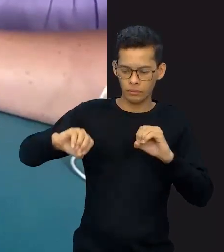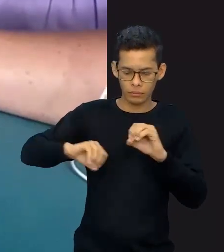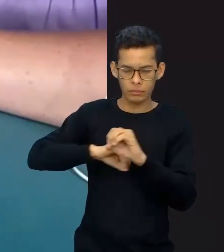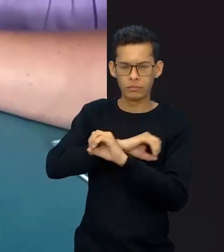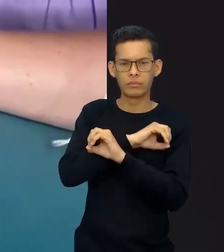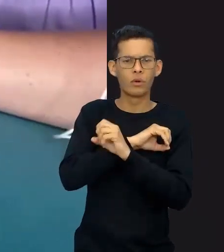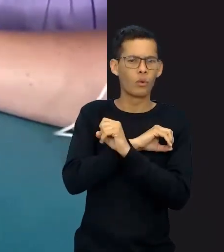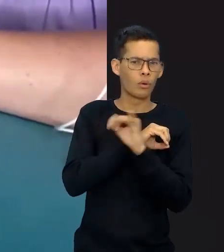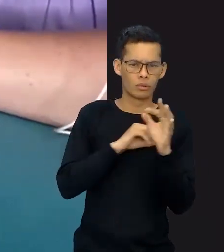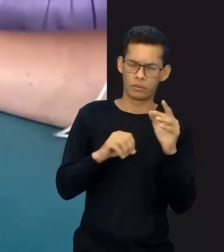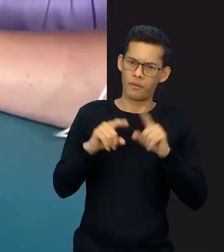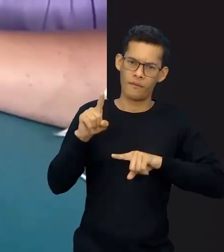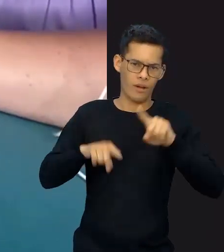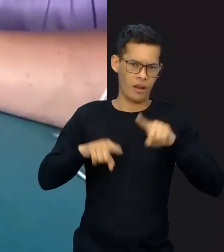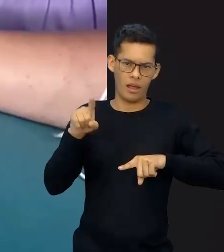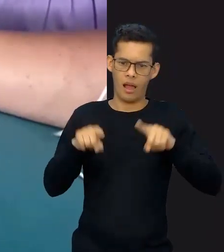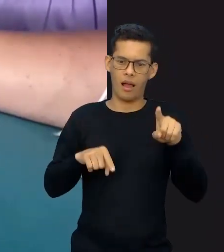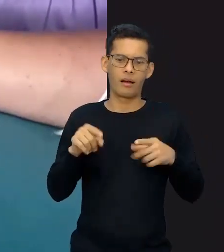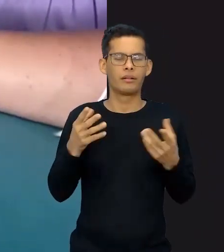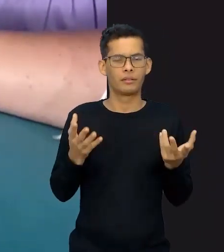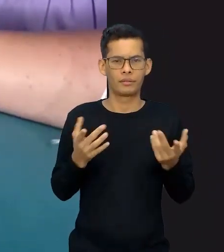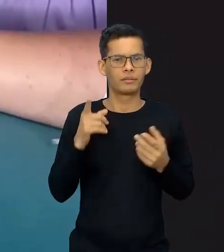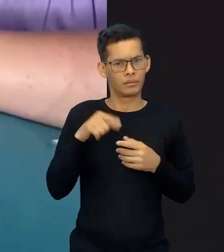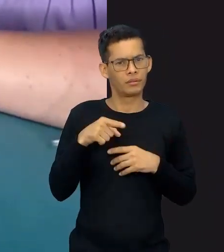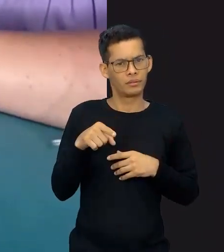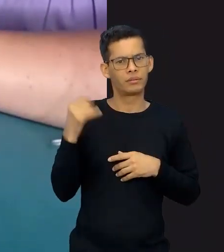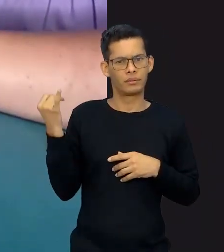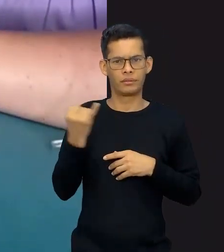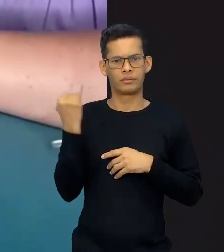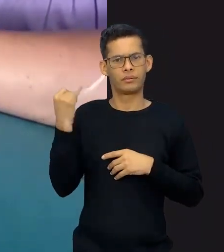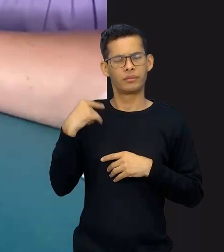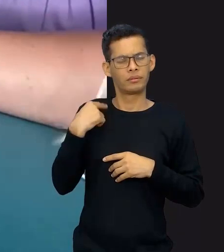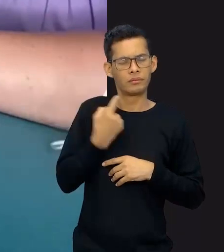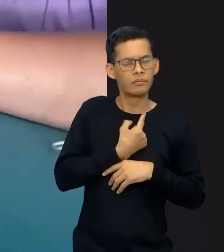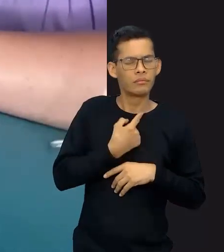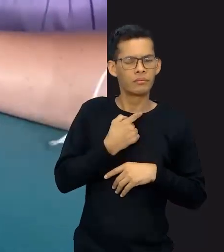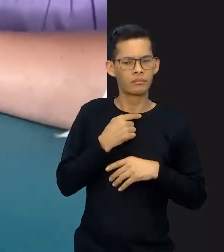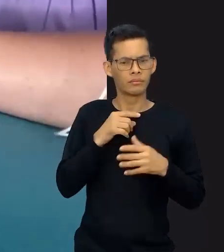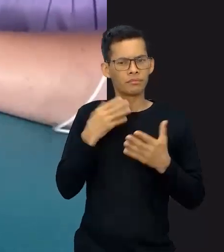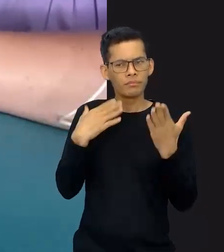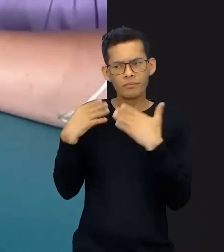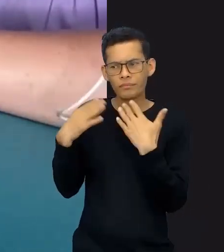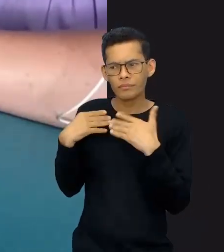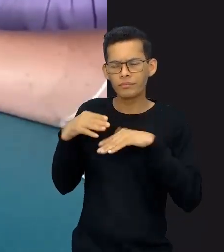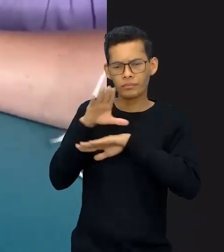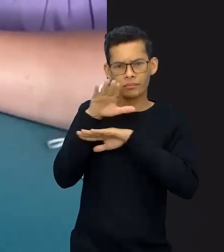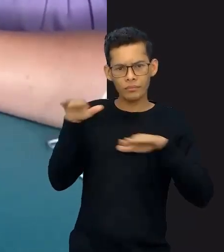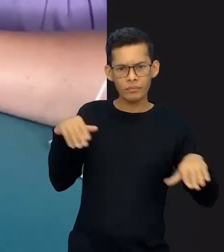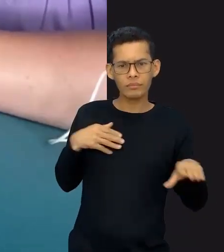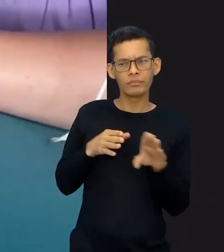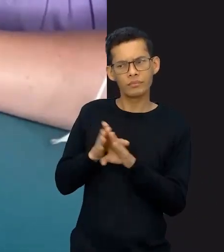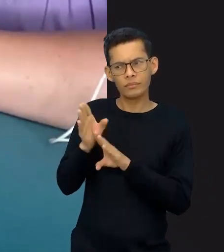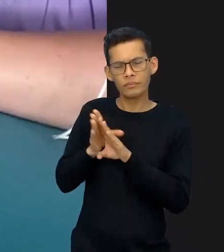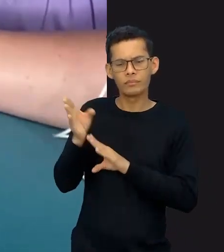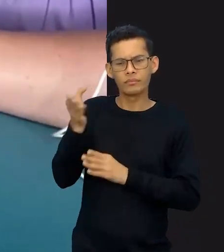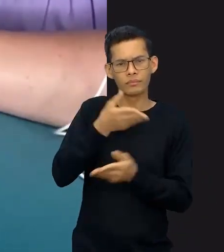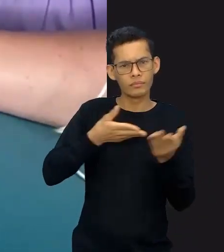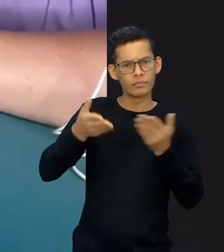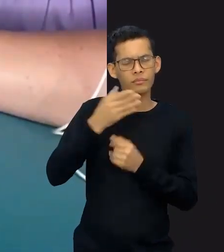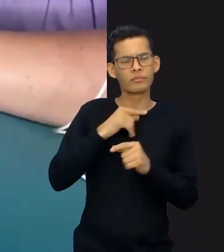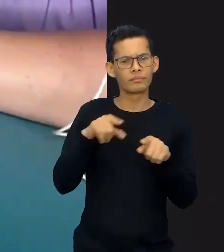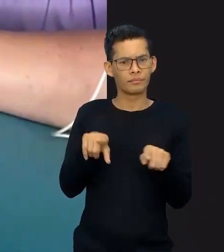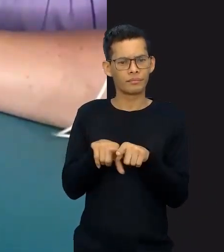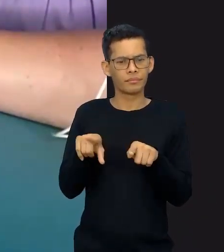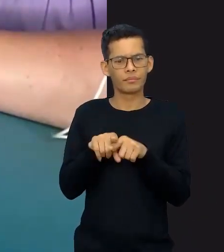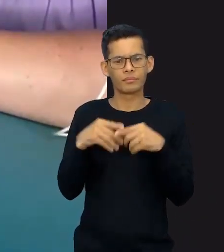isso é muito importante que a gente converse com eles e traga também